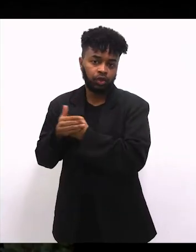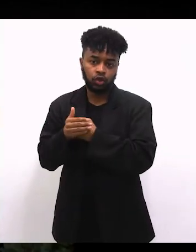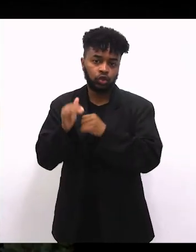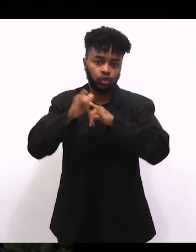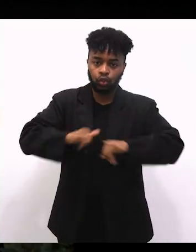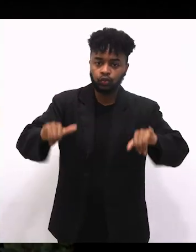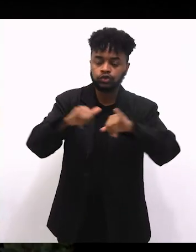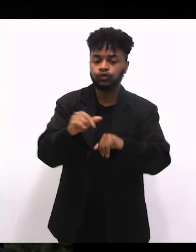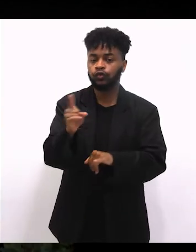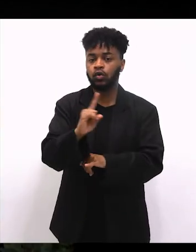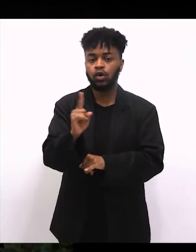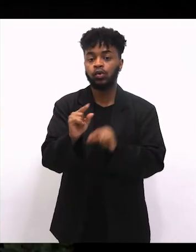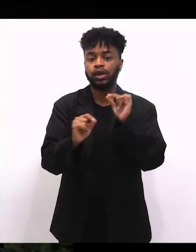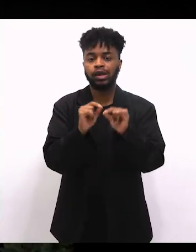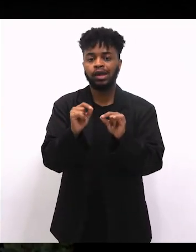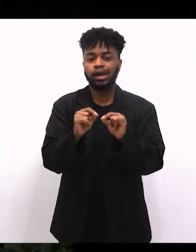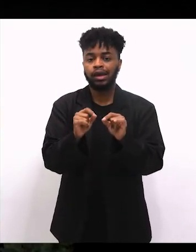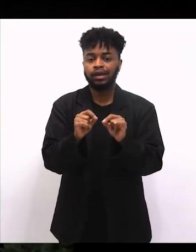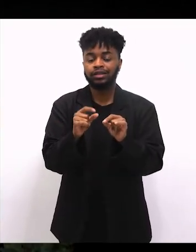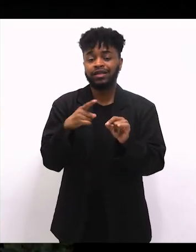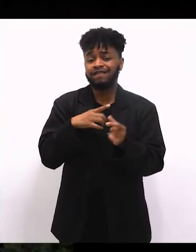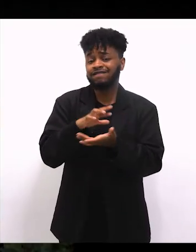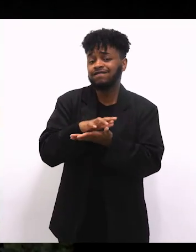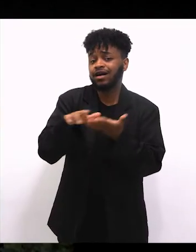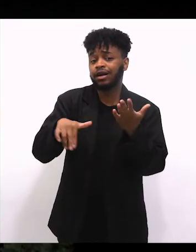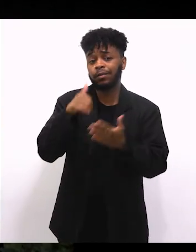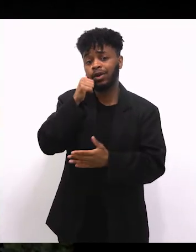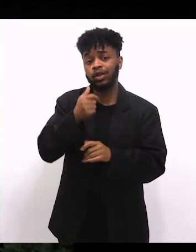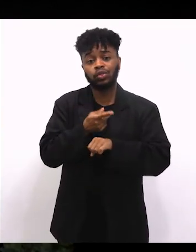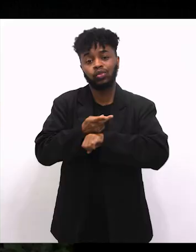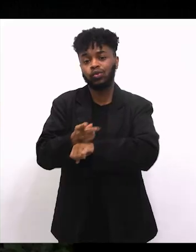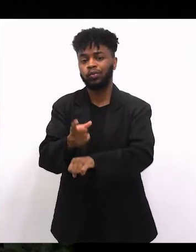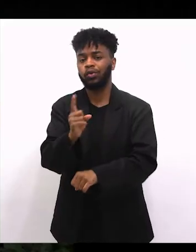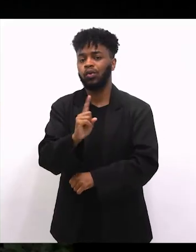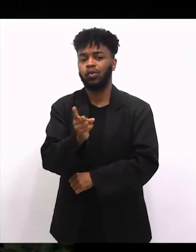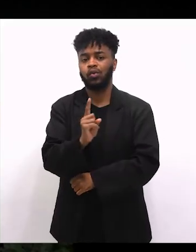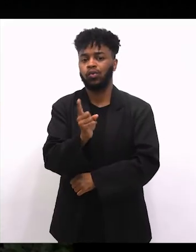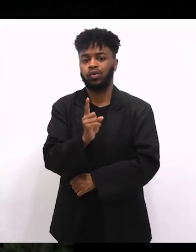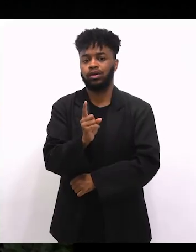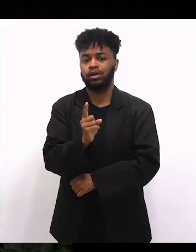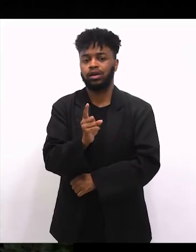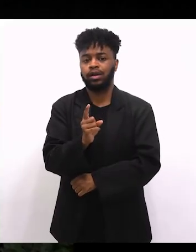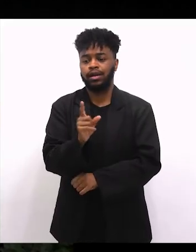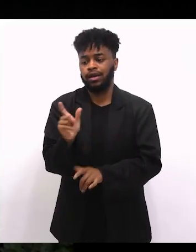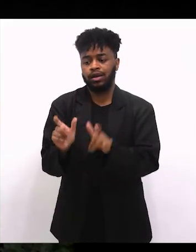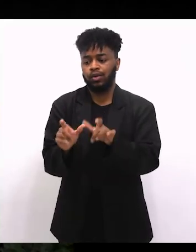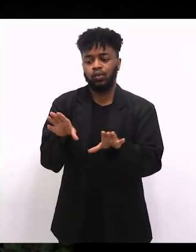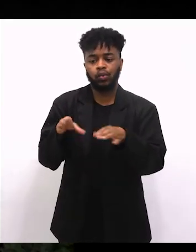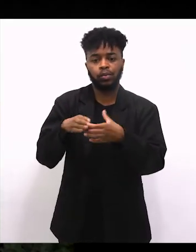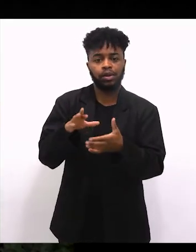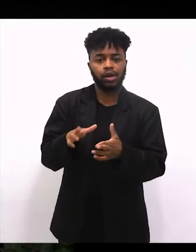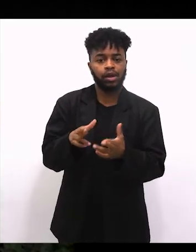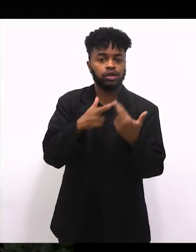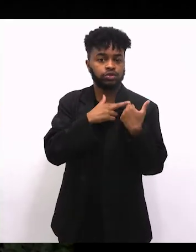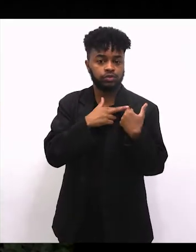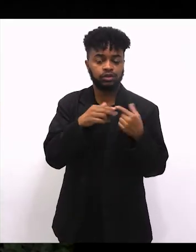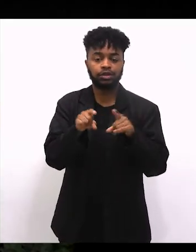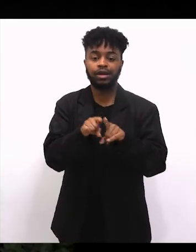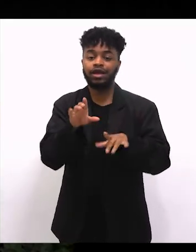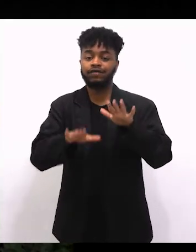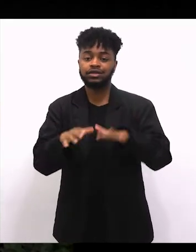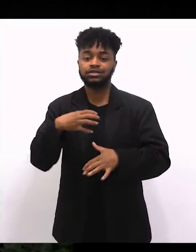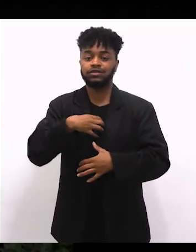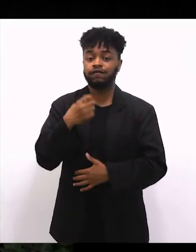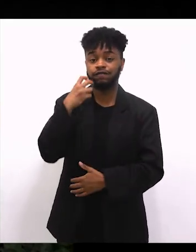recorte importante. Muitas mulheres não procuram as autoridades, enfim, e tem muitas